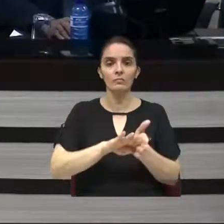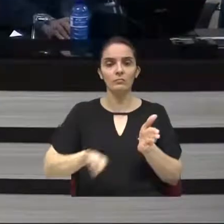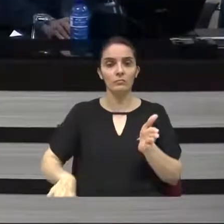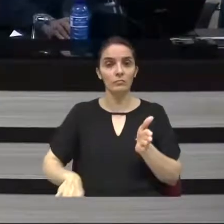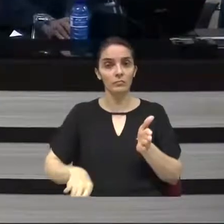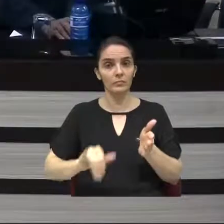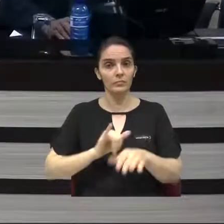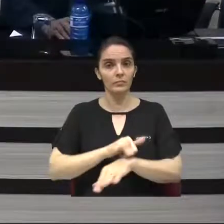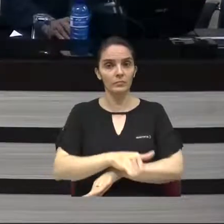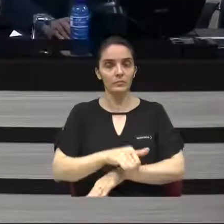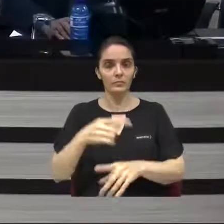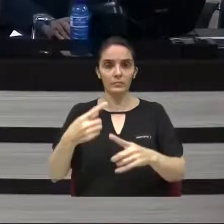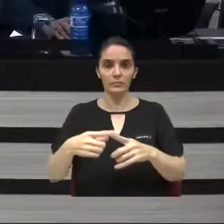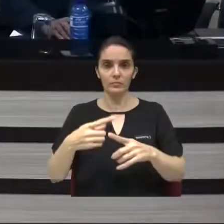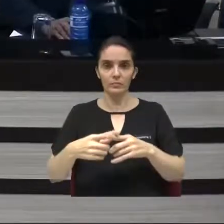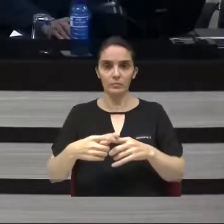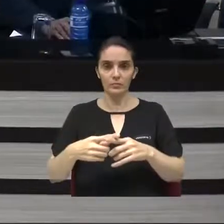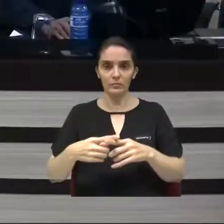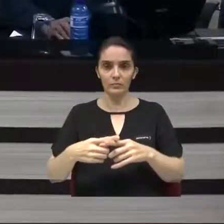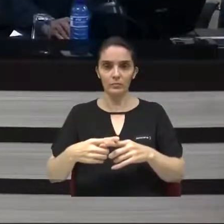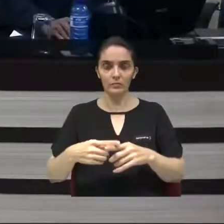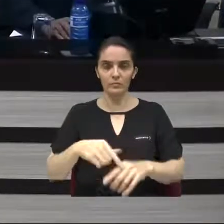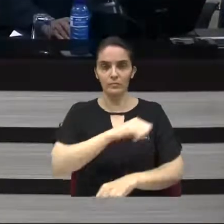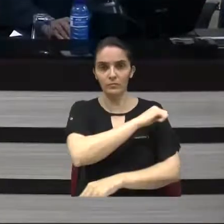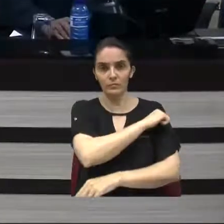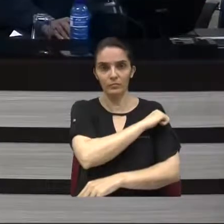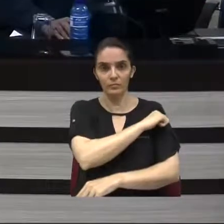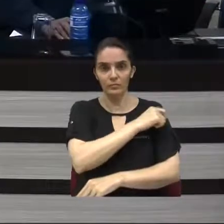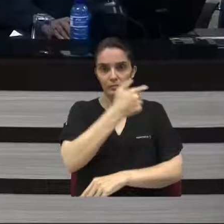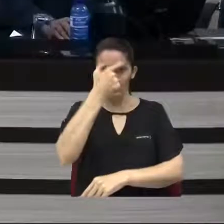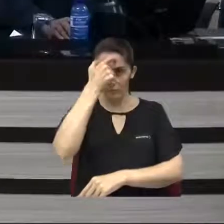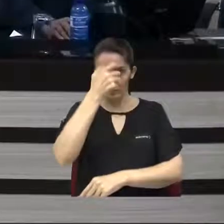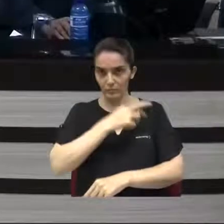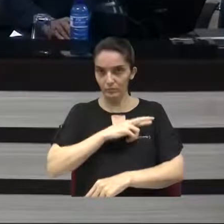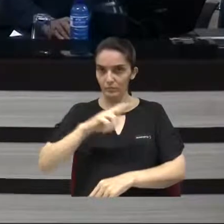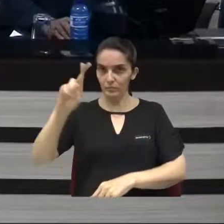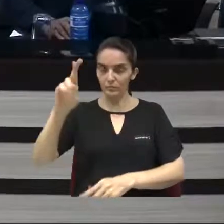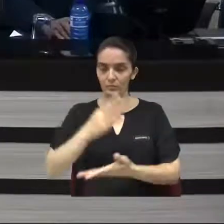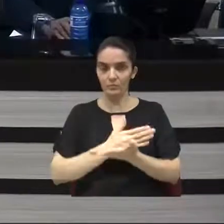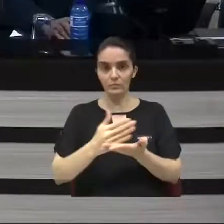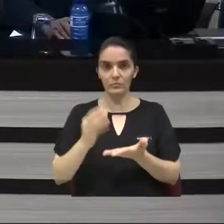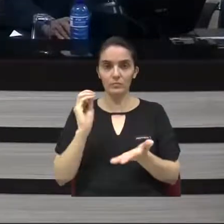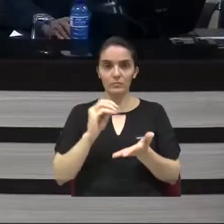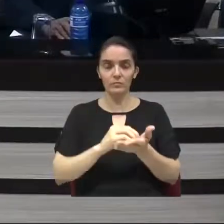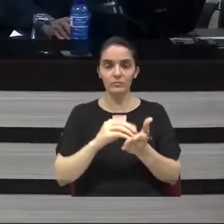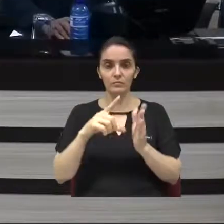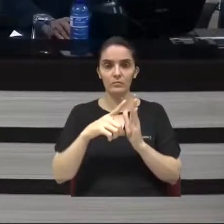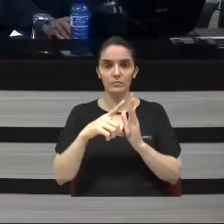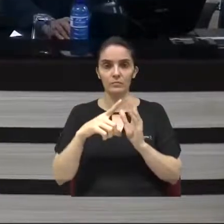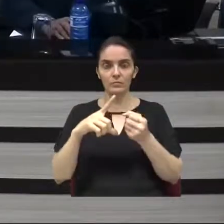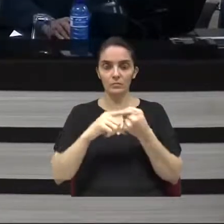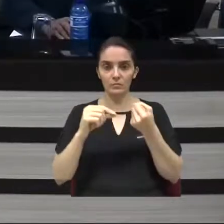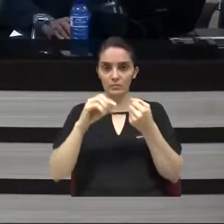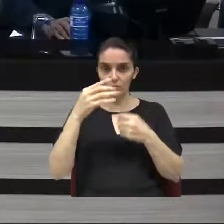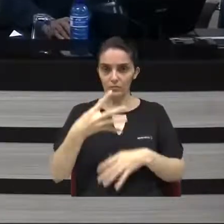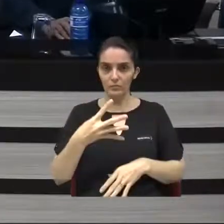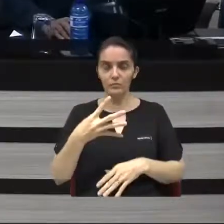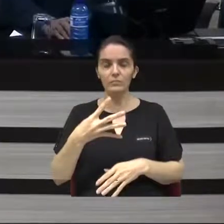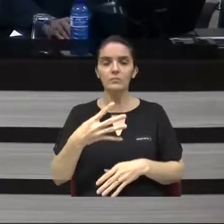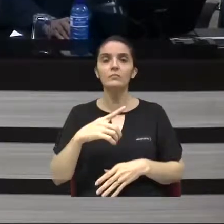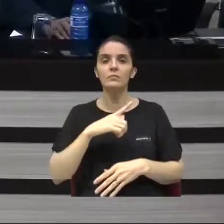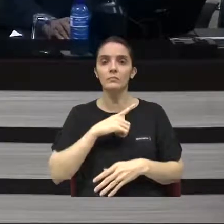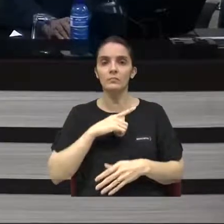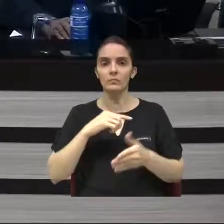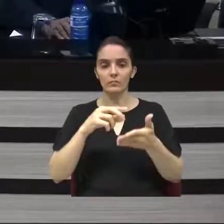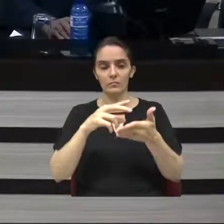alunos motivados por princípio de consciência religiosa. Passa a vigorar acrescido do artigo 4º, que contém a seguinte